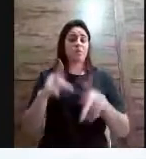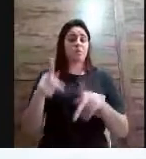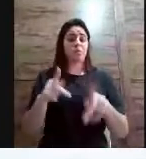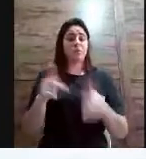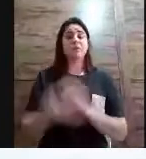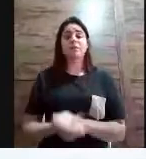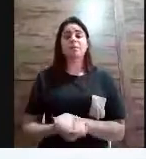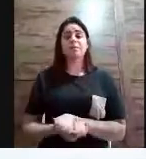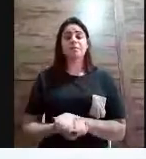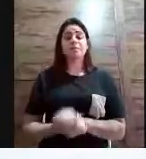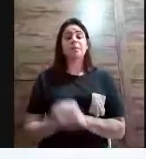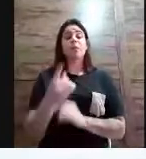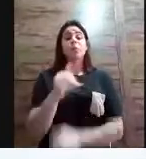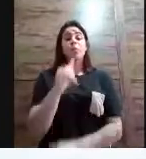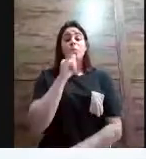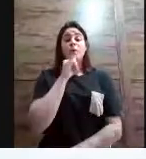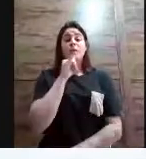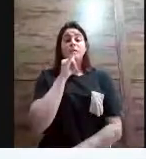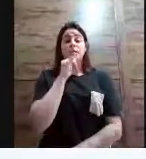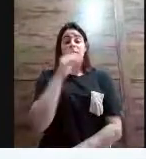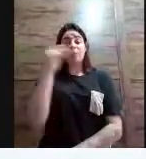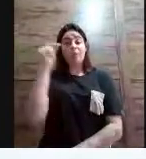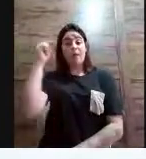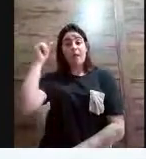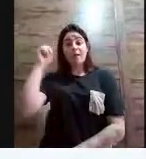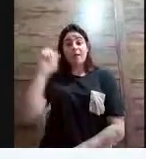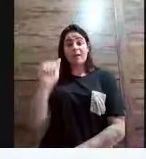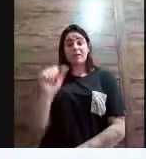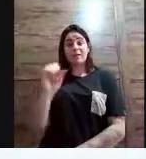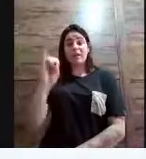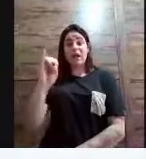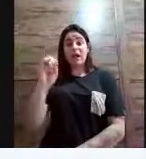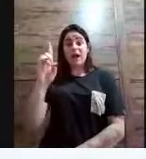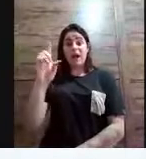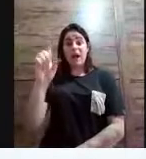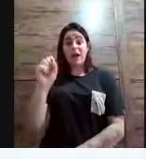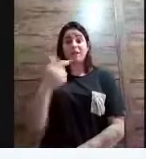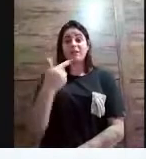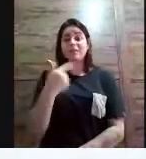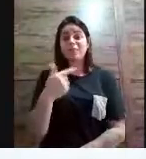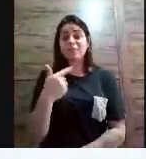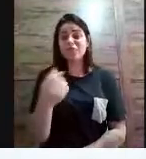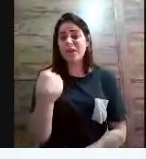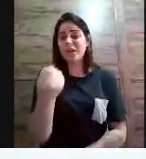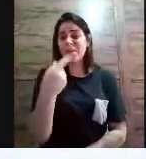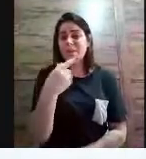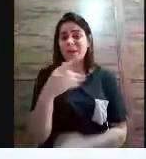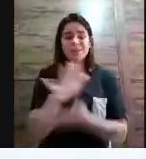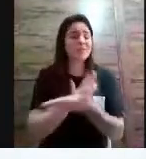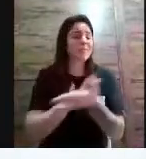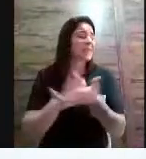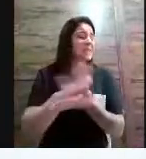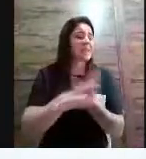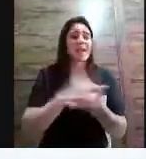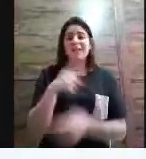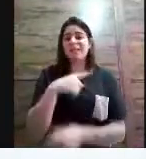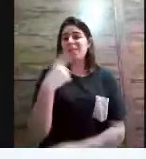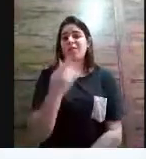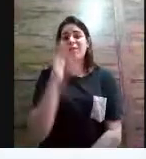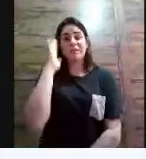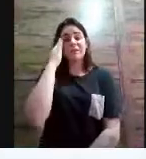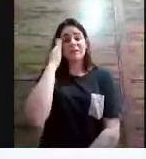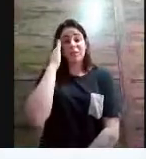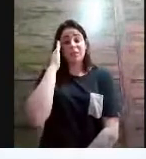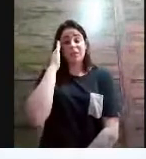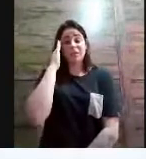da AIDS, o que acontecia? Não existia um remédio, não se entendia nem direito como é que o vírus fazia. Então,